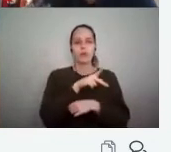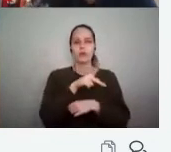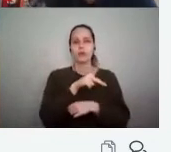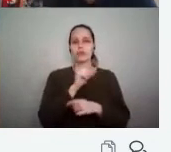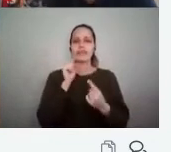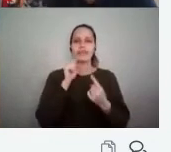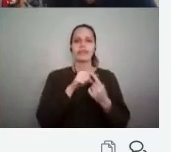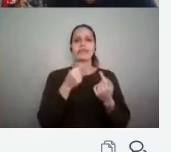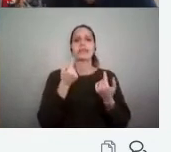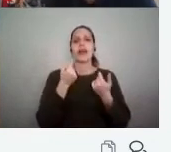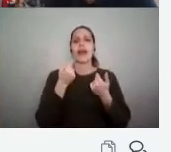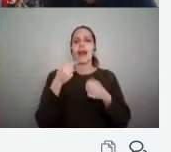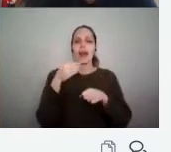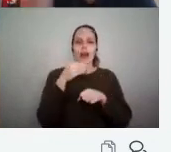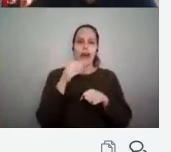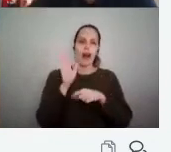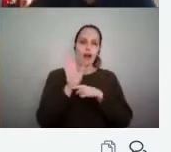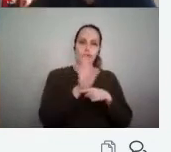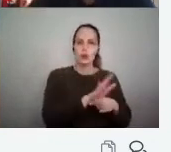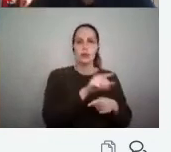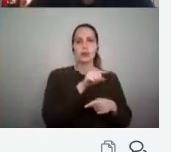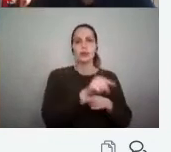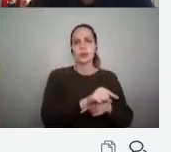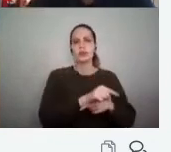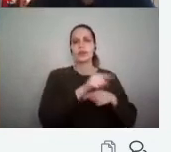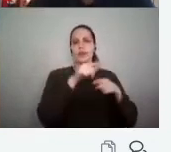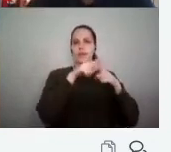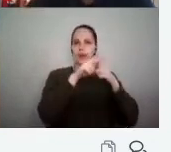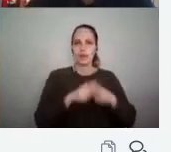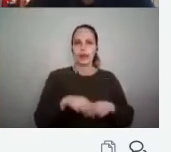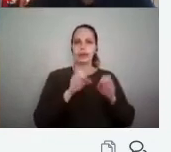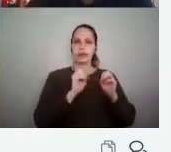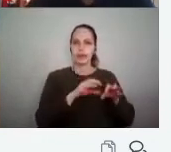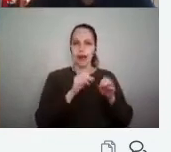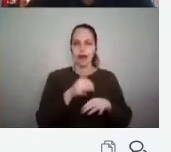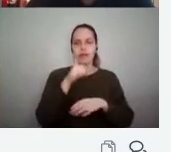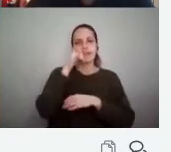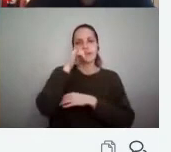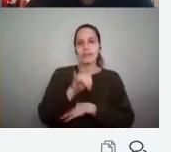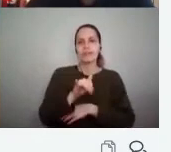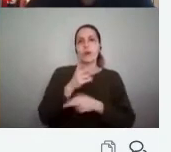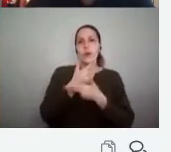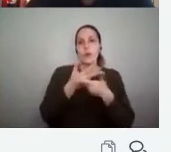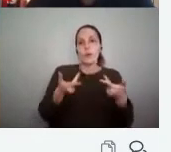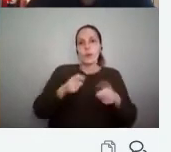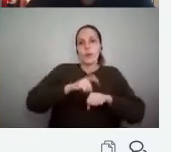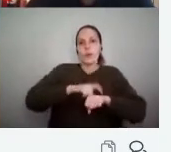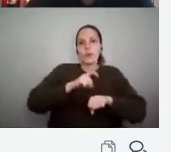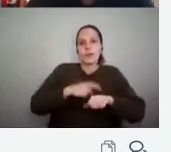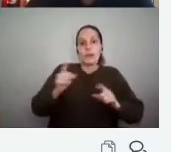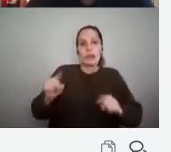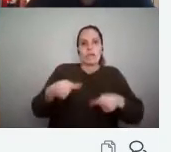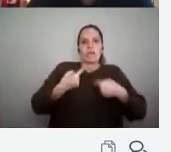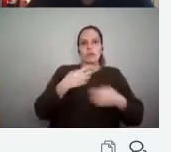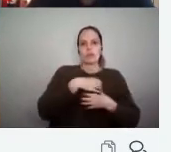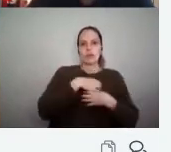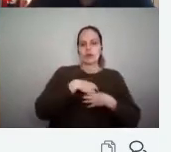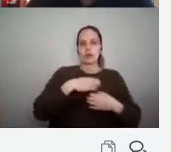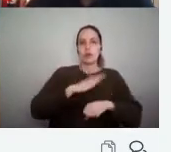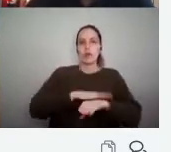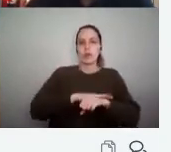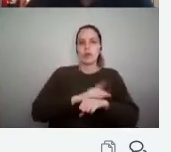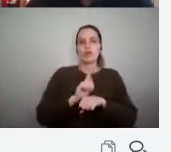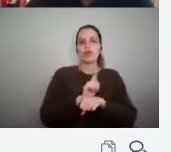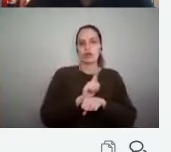assessorá-los, instrumentalizá-los na prevenção e na solução de situações desafiadoras que a gente encontra no dia a dia, na gestão de